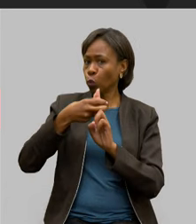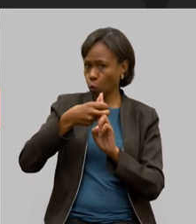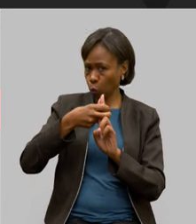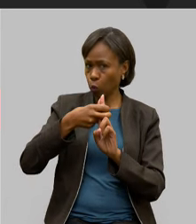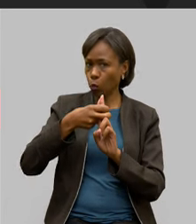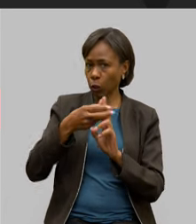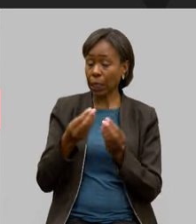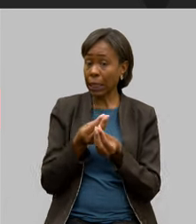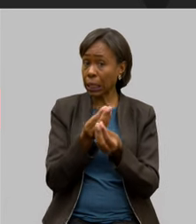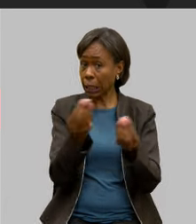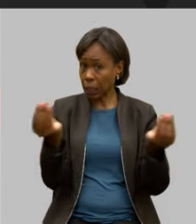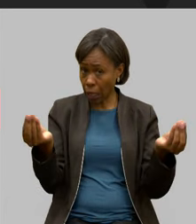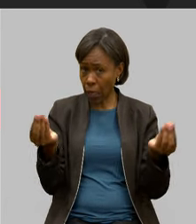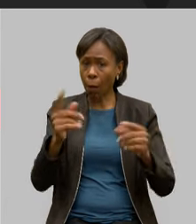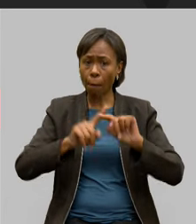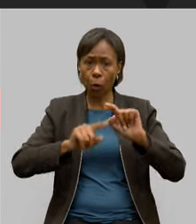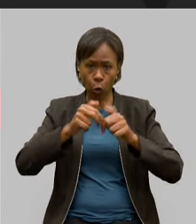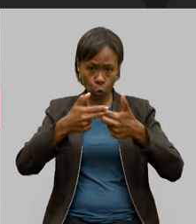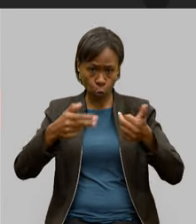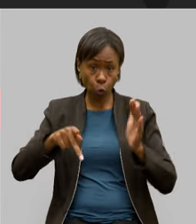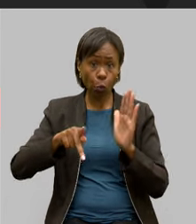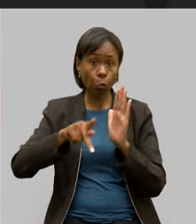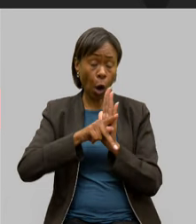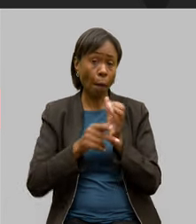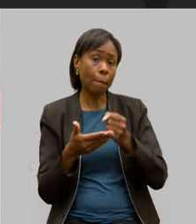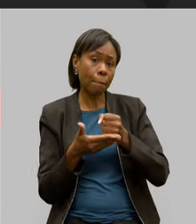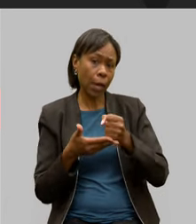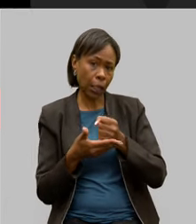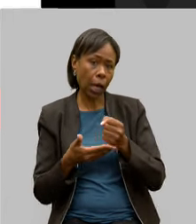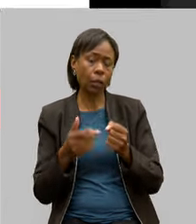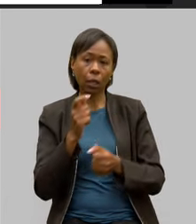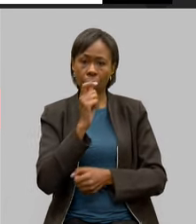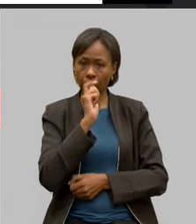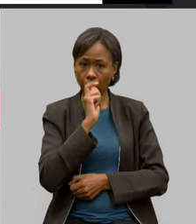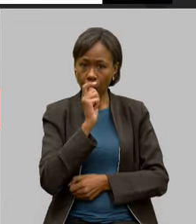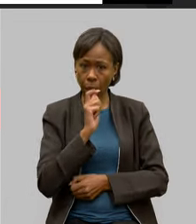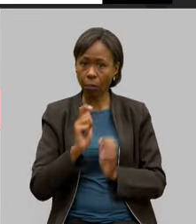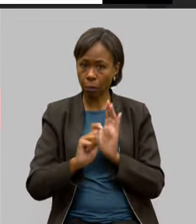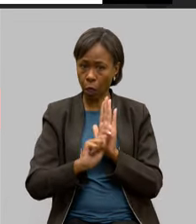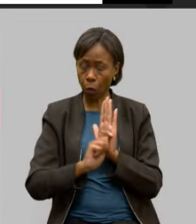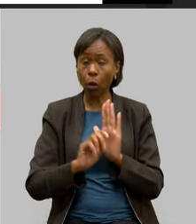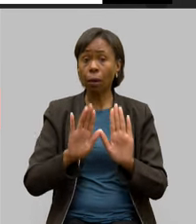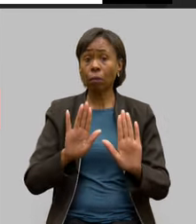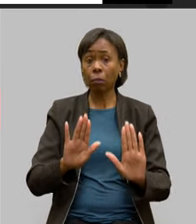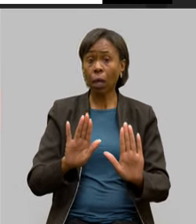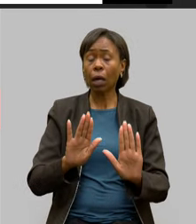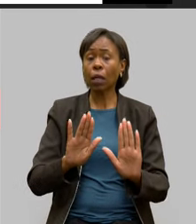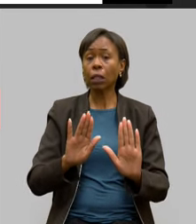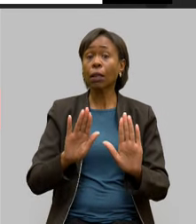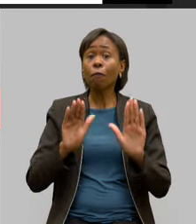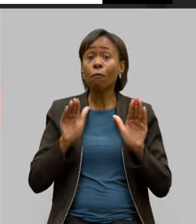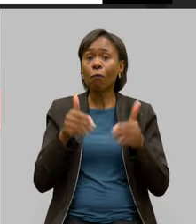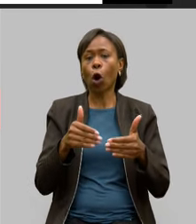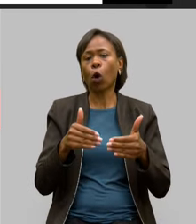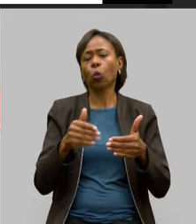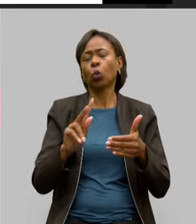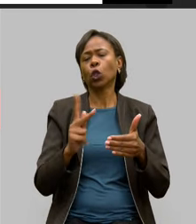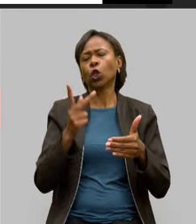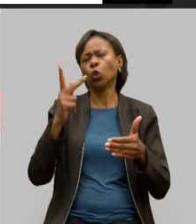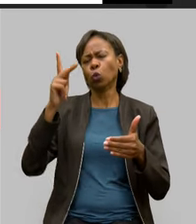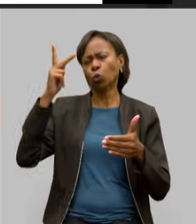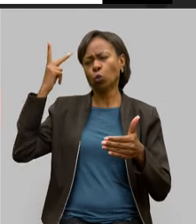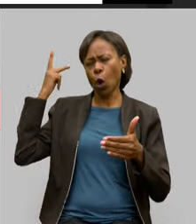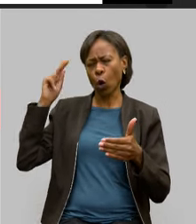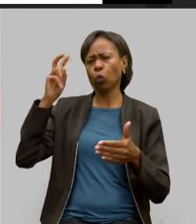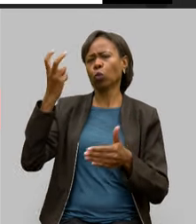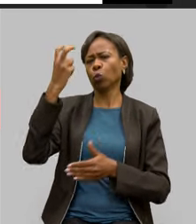dos produtos derivados da maconha mas com a ênfase históric cultural e algo que deixe